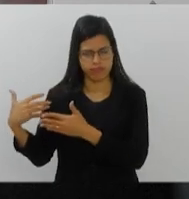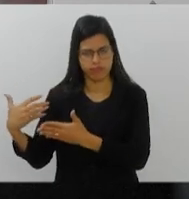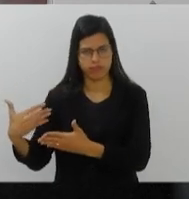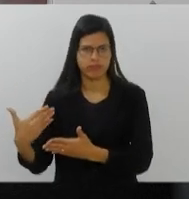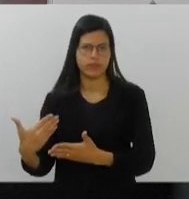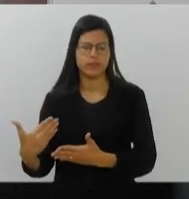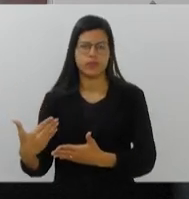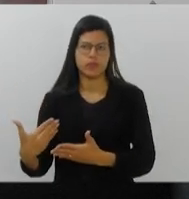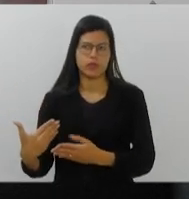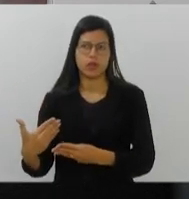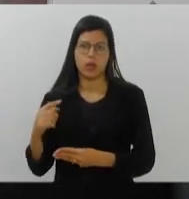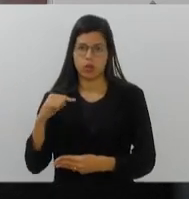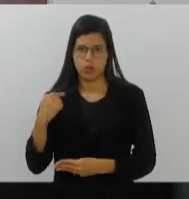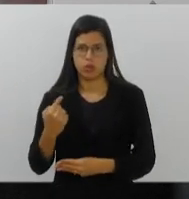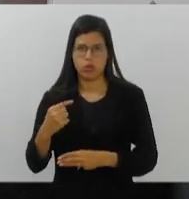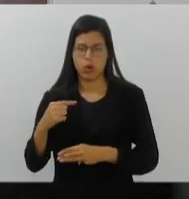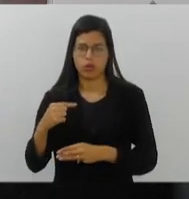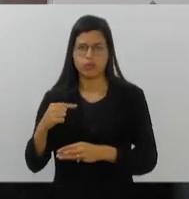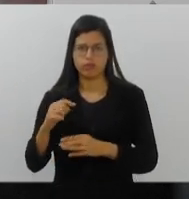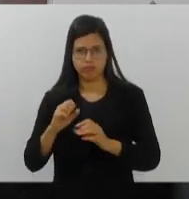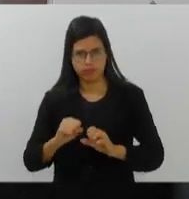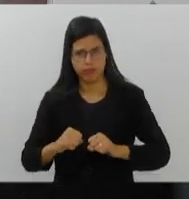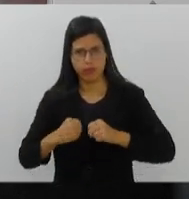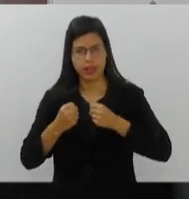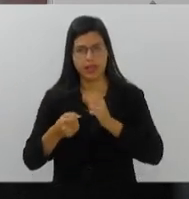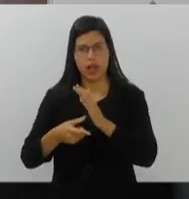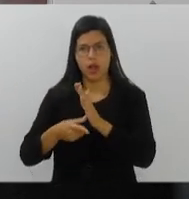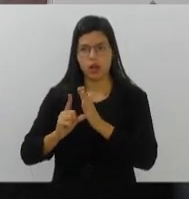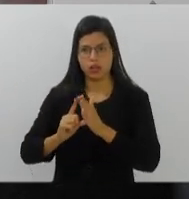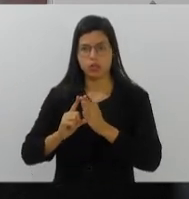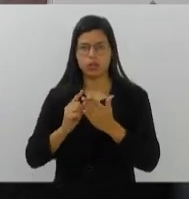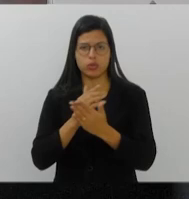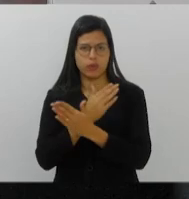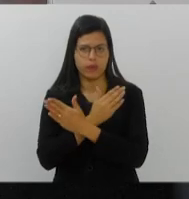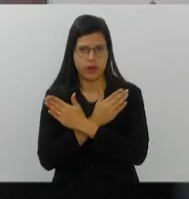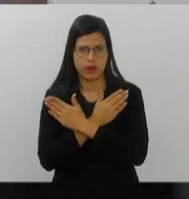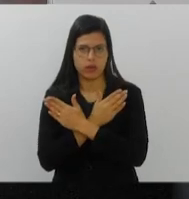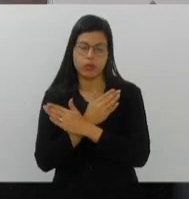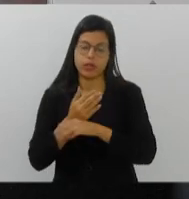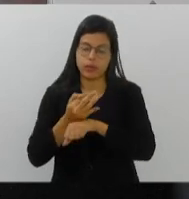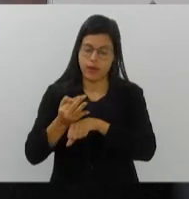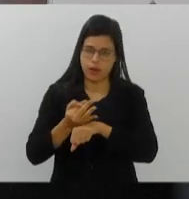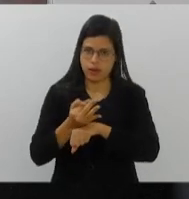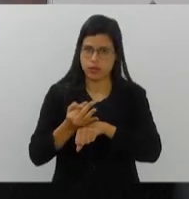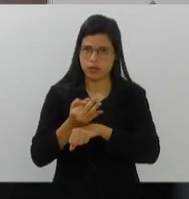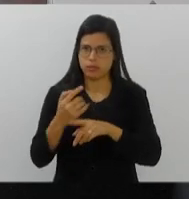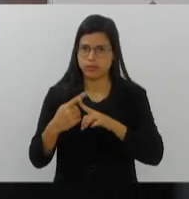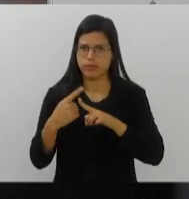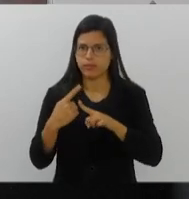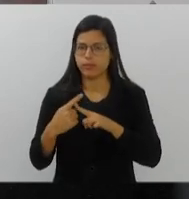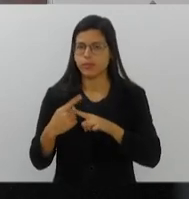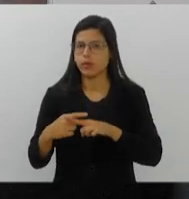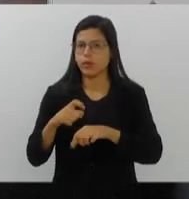inclusive, resolvemos enfrentar antes do recesso, porque o tempo é urgente, as pessoas estão